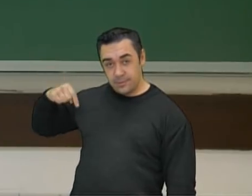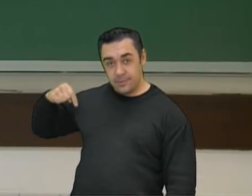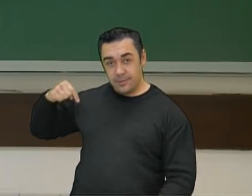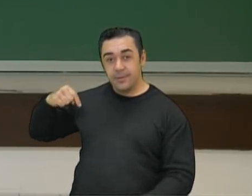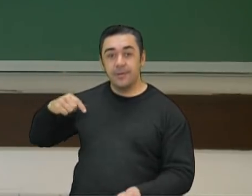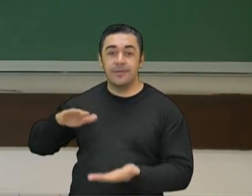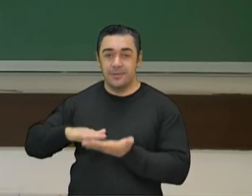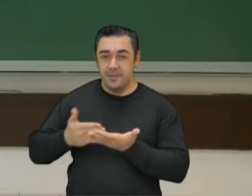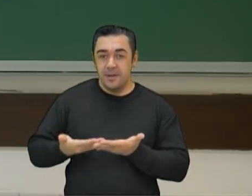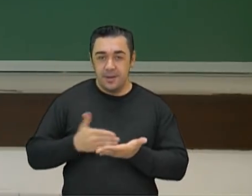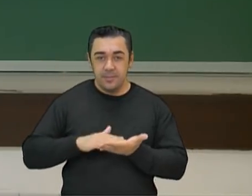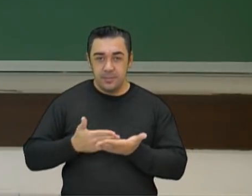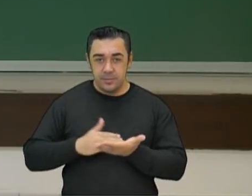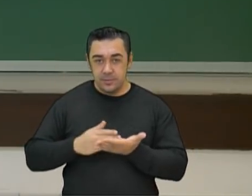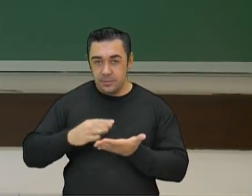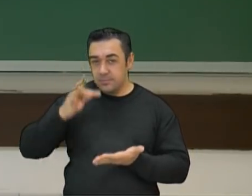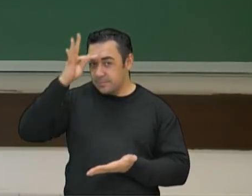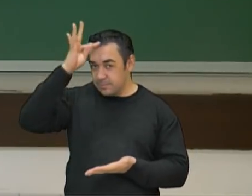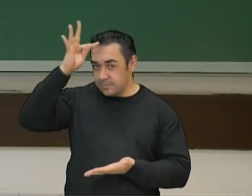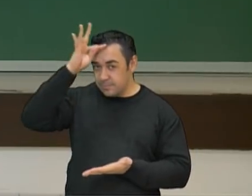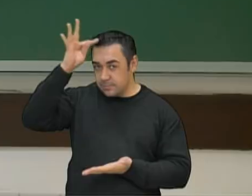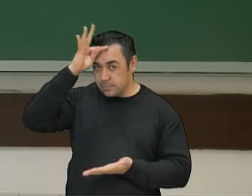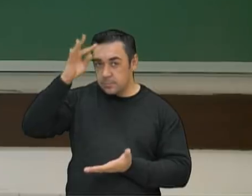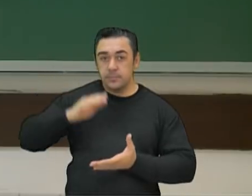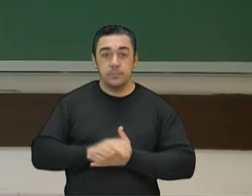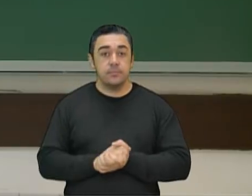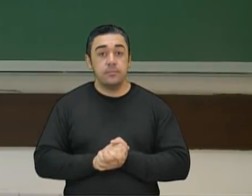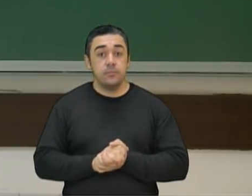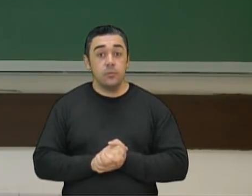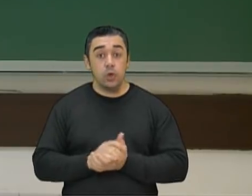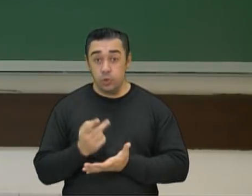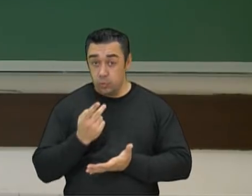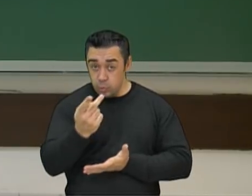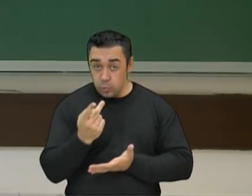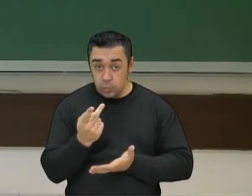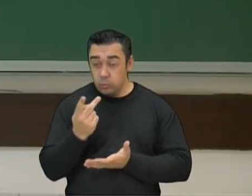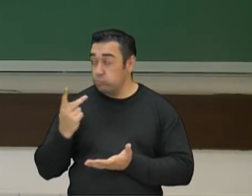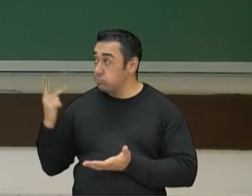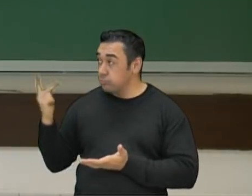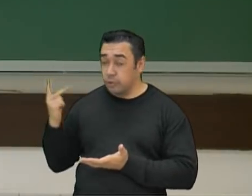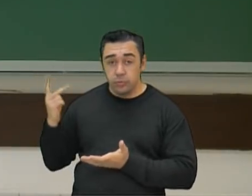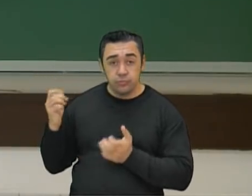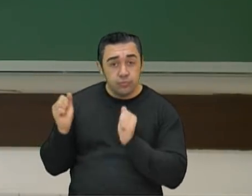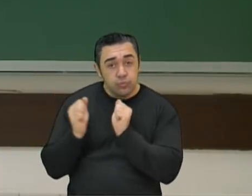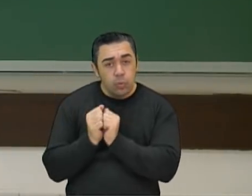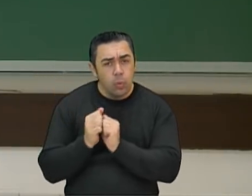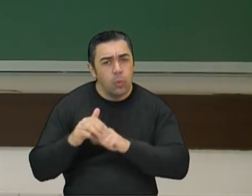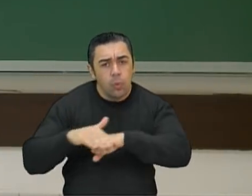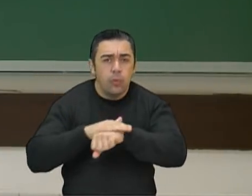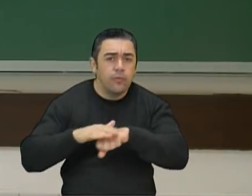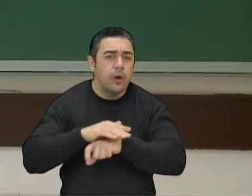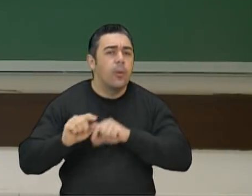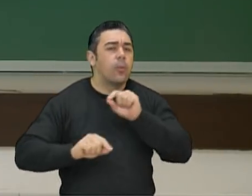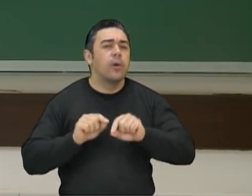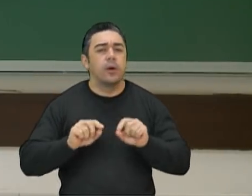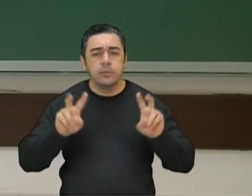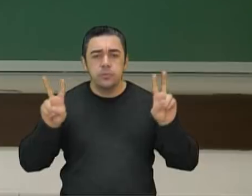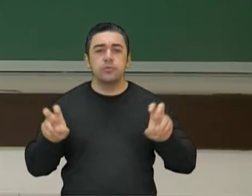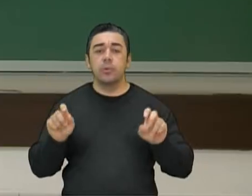cantinho que você está vendo, tá o Tiago, e nós juntos vamos conversar hoje sobre